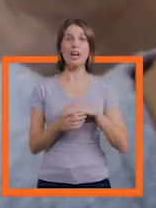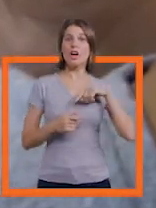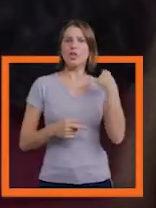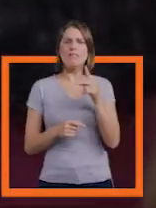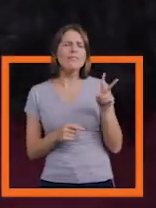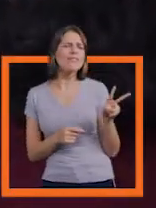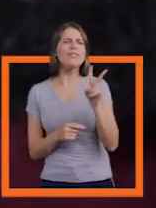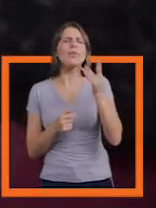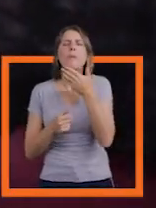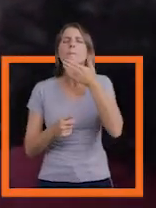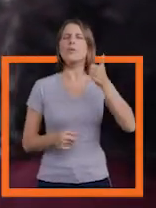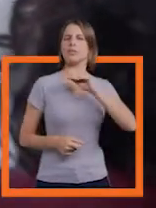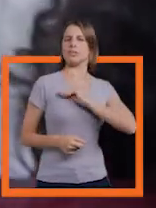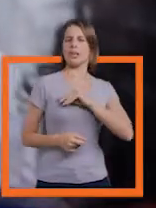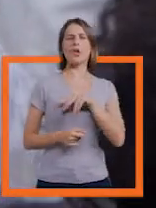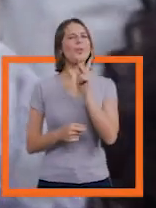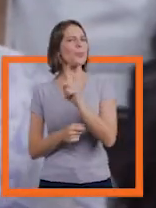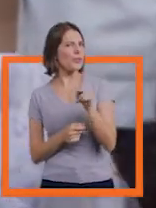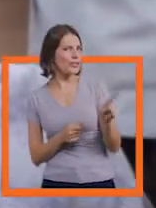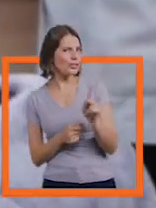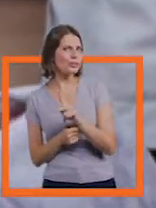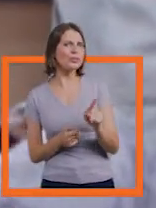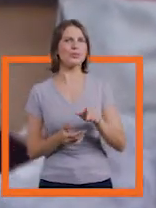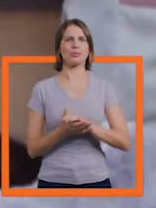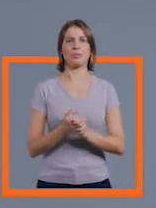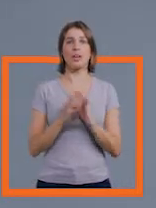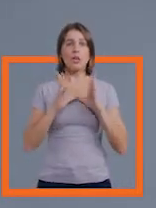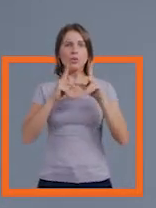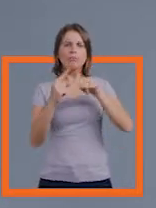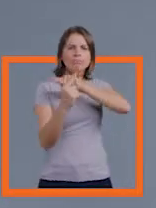alunos. Tudo isso valorizando e melhorando o salário dos